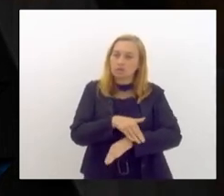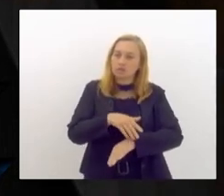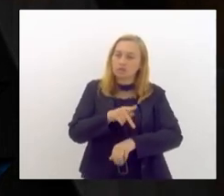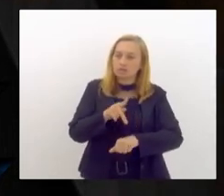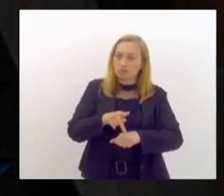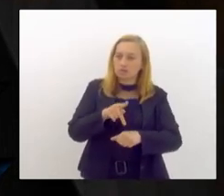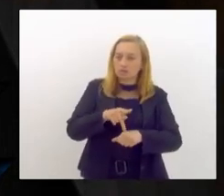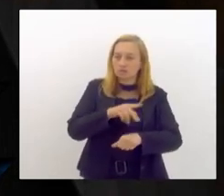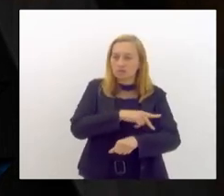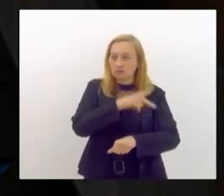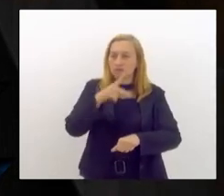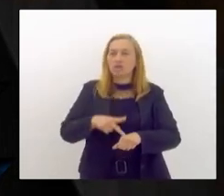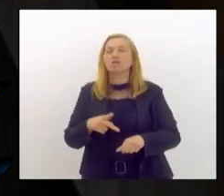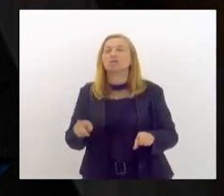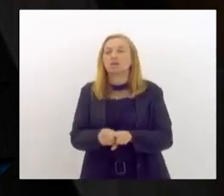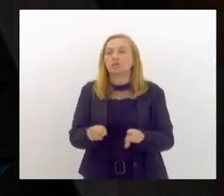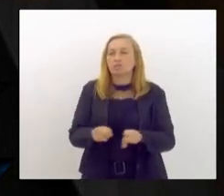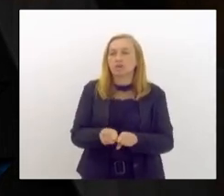reflorestamento,